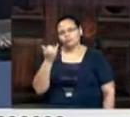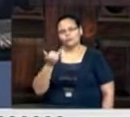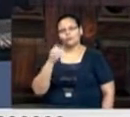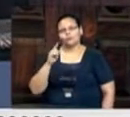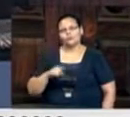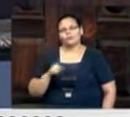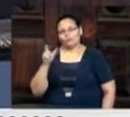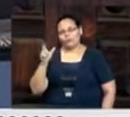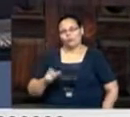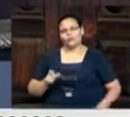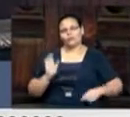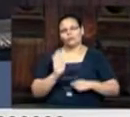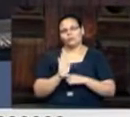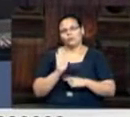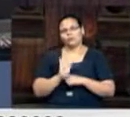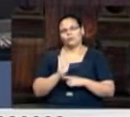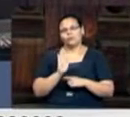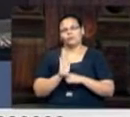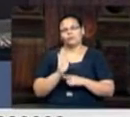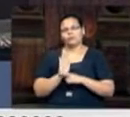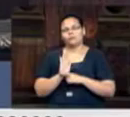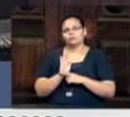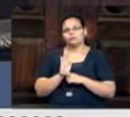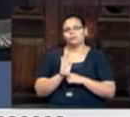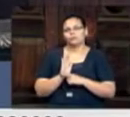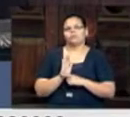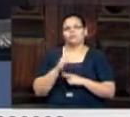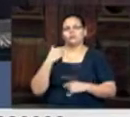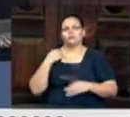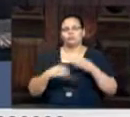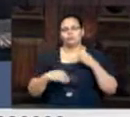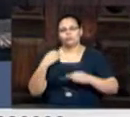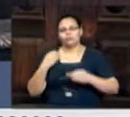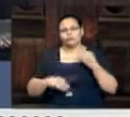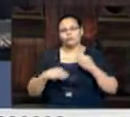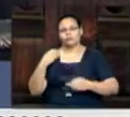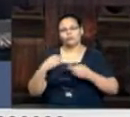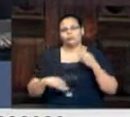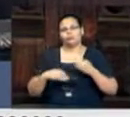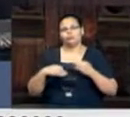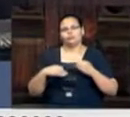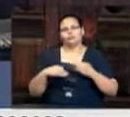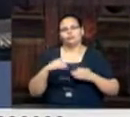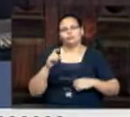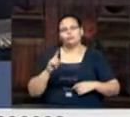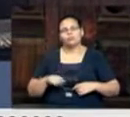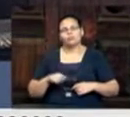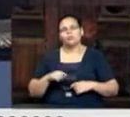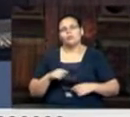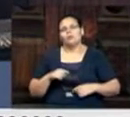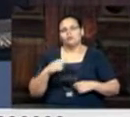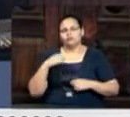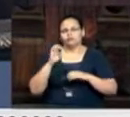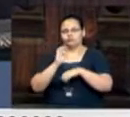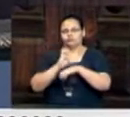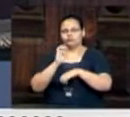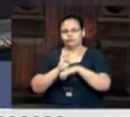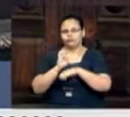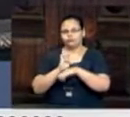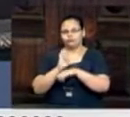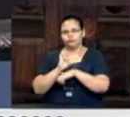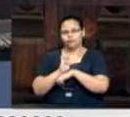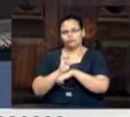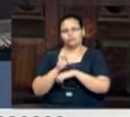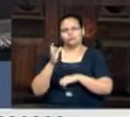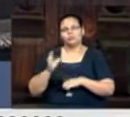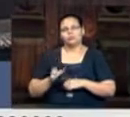defensor sensível às demandas por justiça que aportam na Defensoria do Estado. Além disso, tem